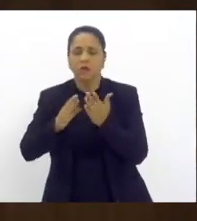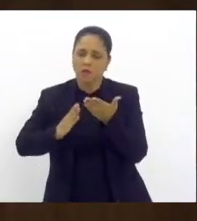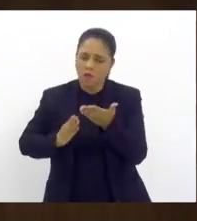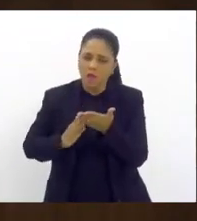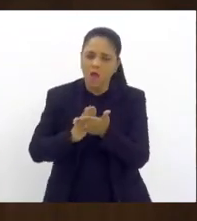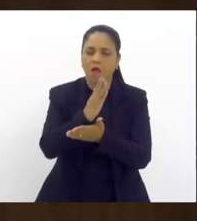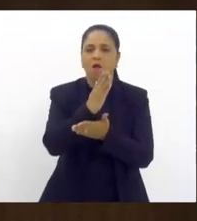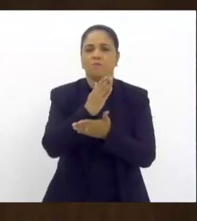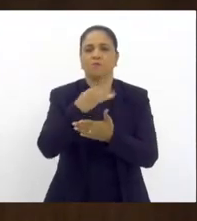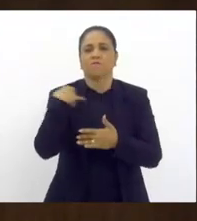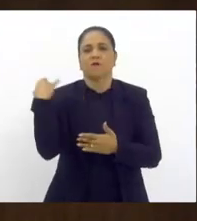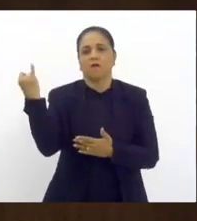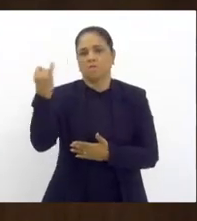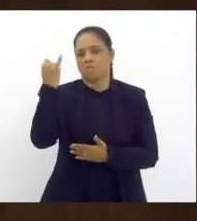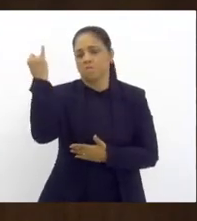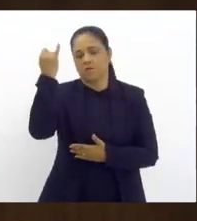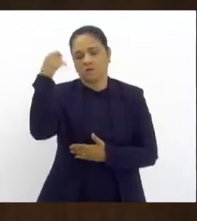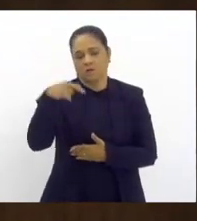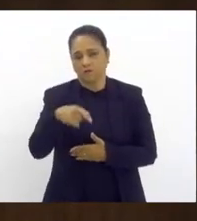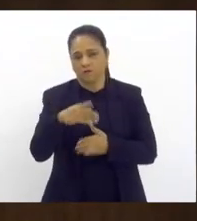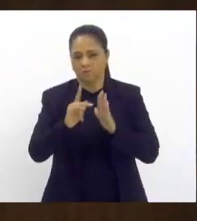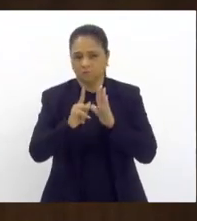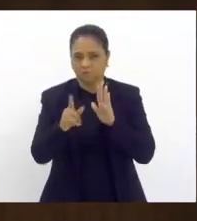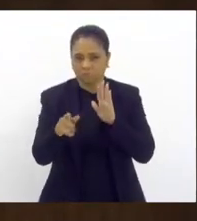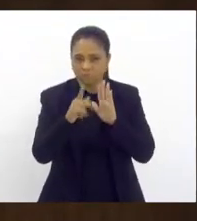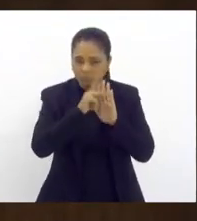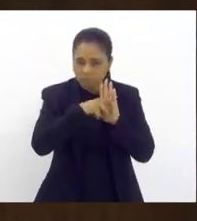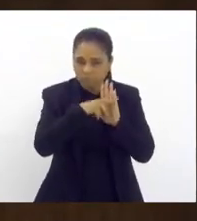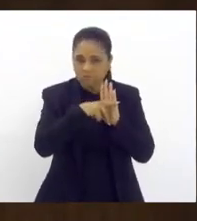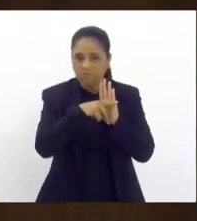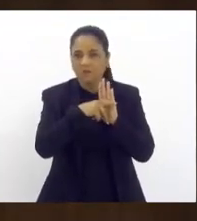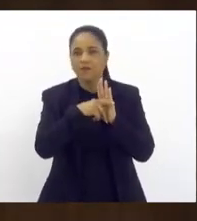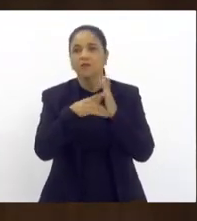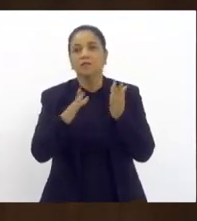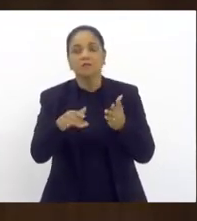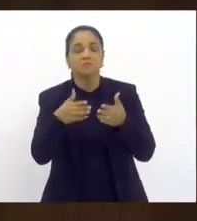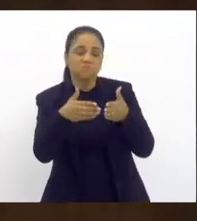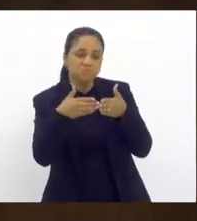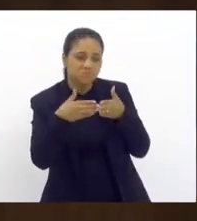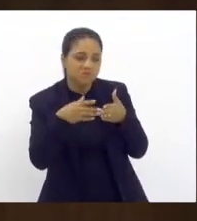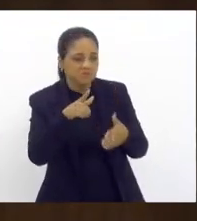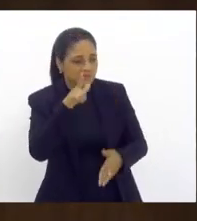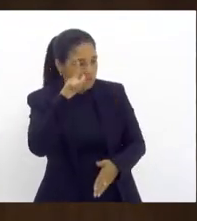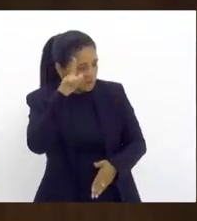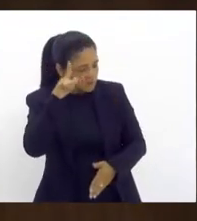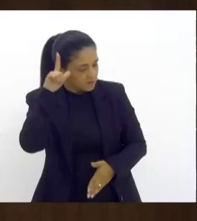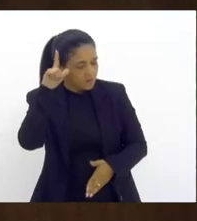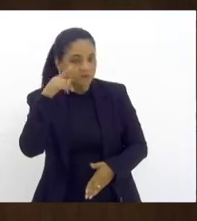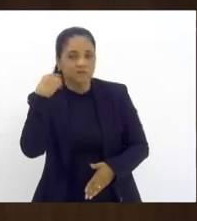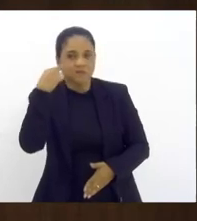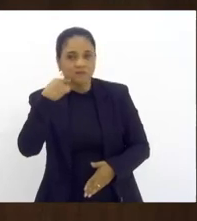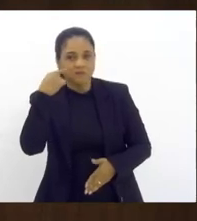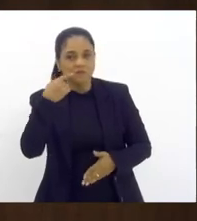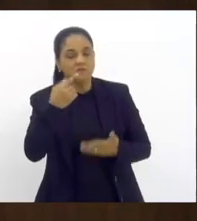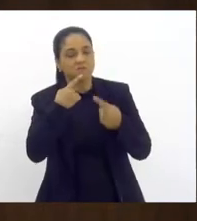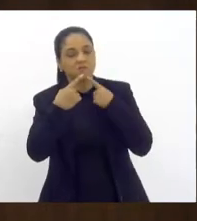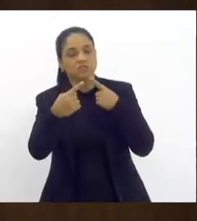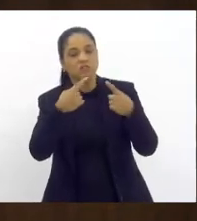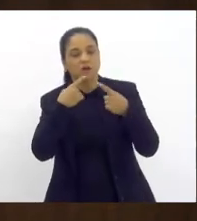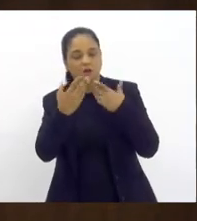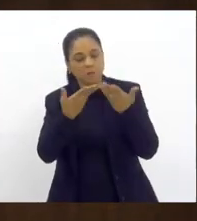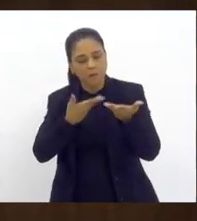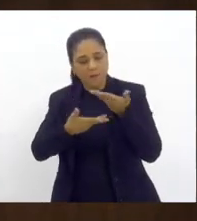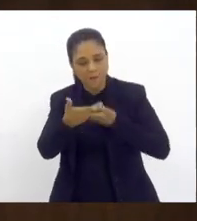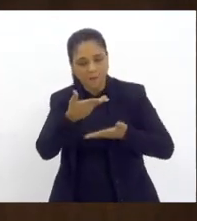de extrema importância. E aí, claro, depois na articulação, peço à deputada Lucinha que a gente possa, nesse diálogo com o Executivo, quando a mensagem